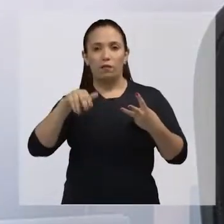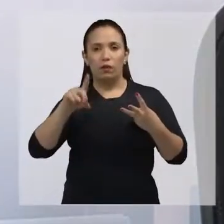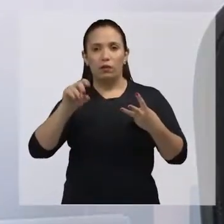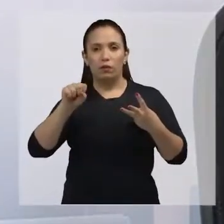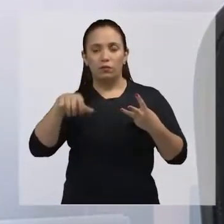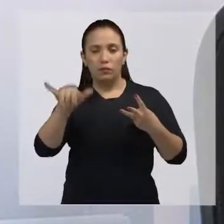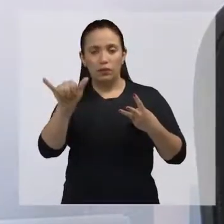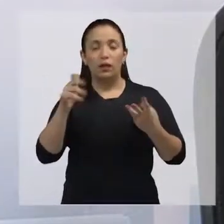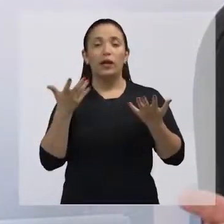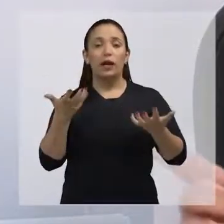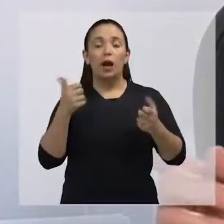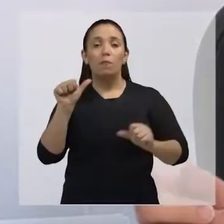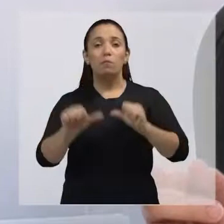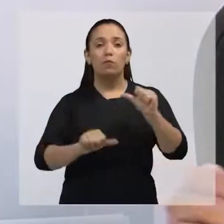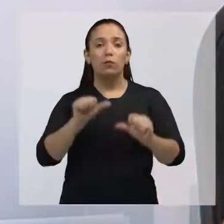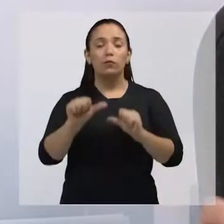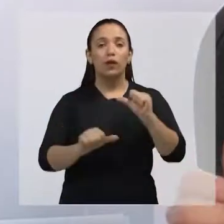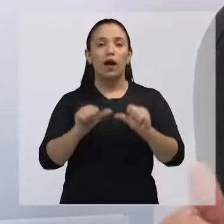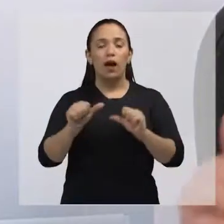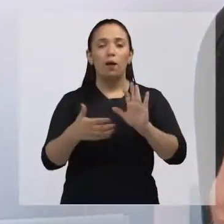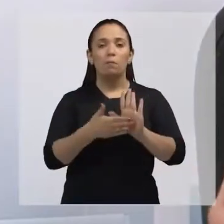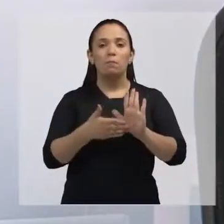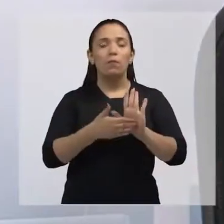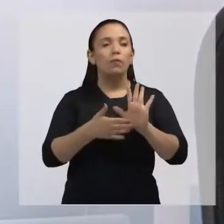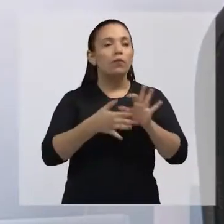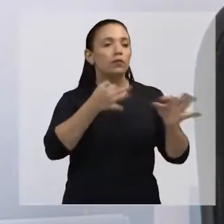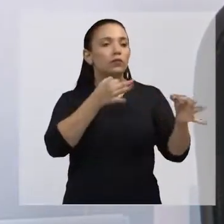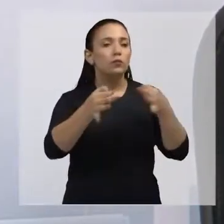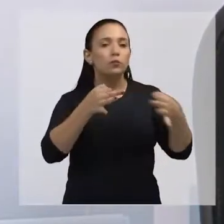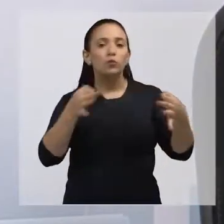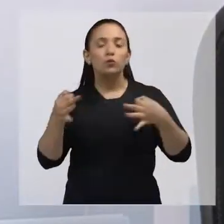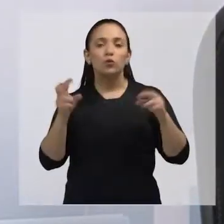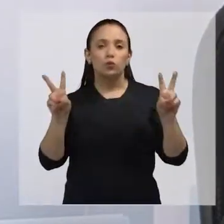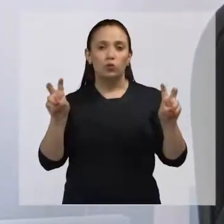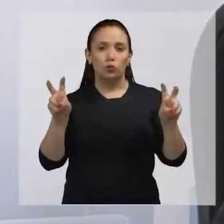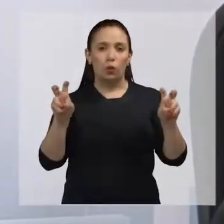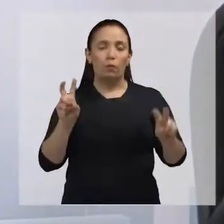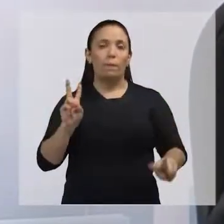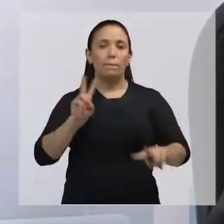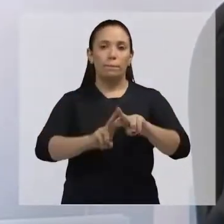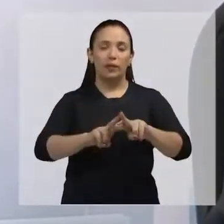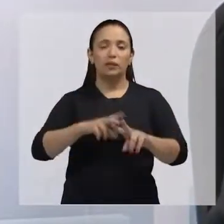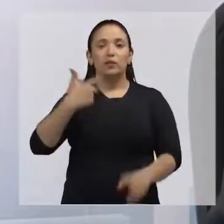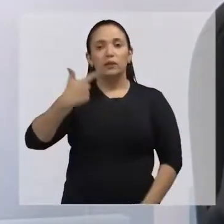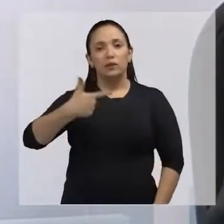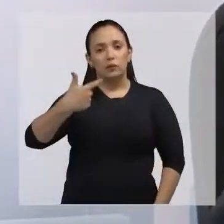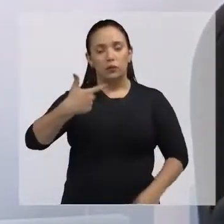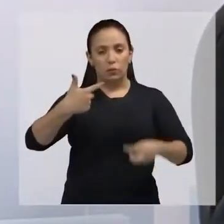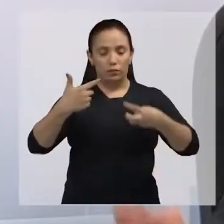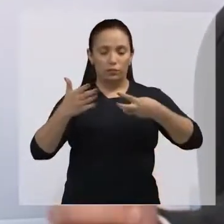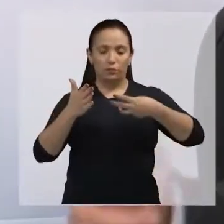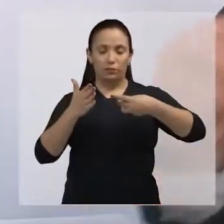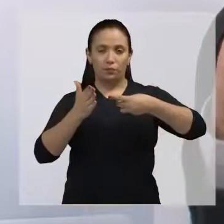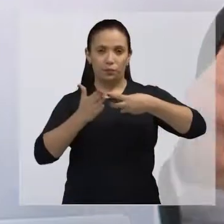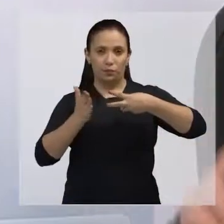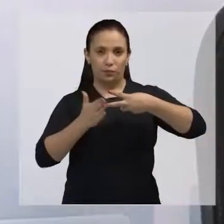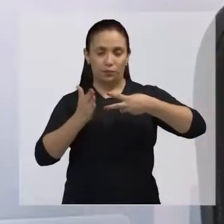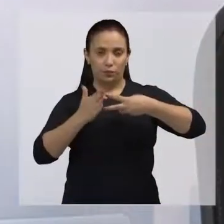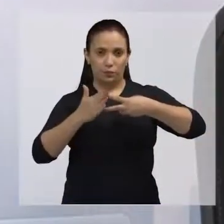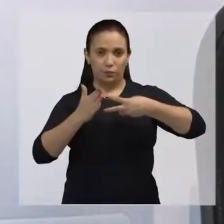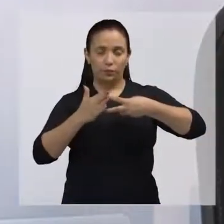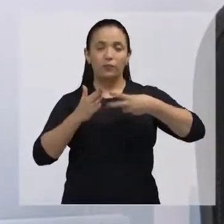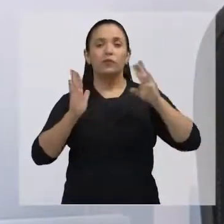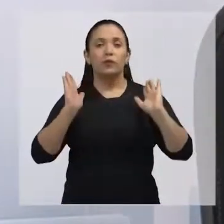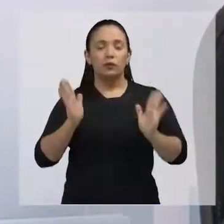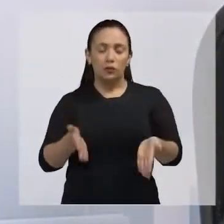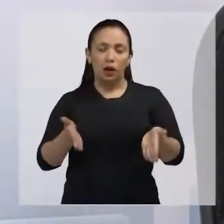pautas, queriam primeiro discutir o quê? Queriam discutir a questão da prisão de segunda instância, né? Revisar o que já